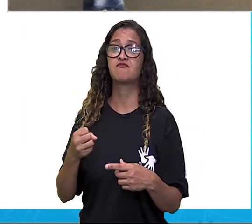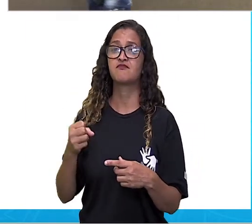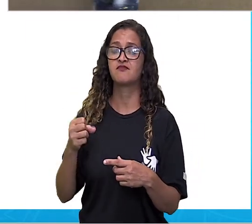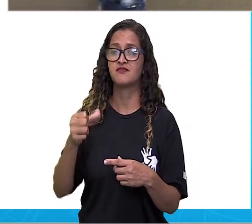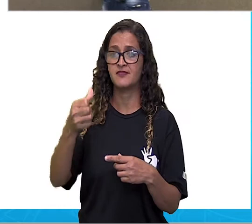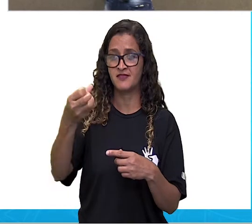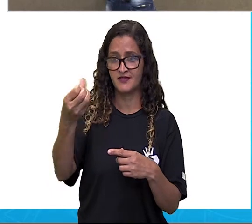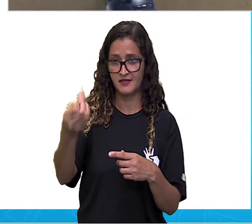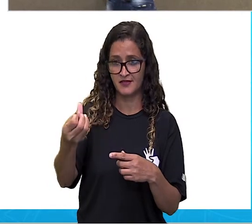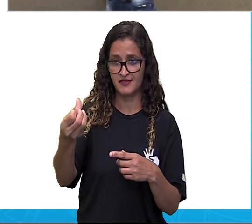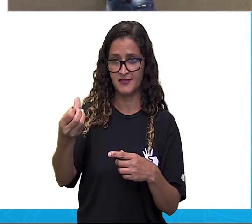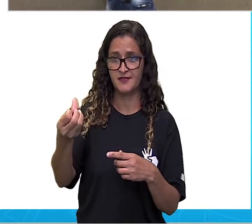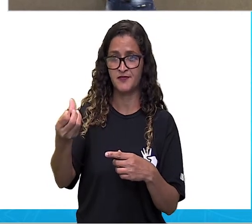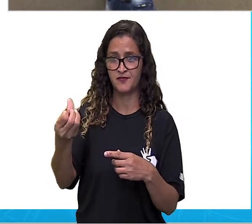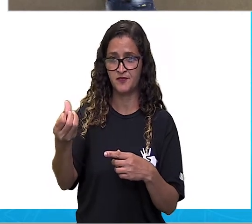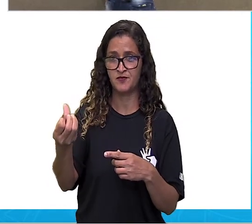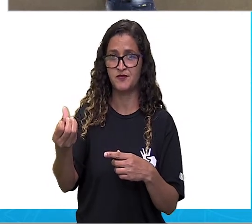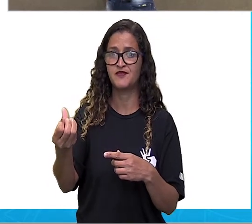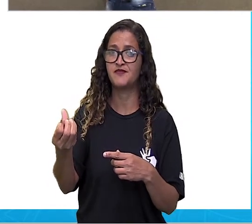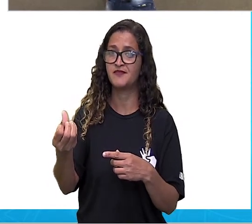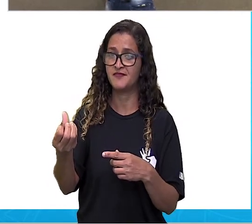ângulos.